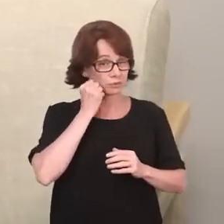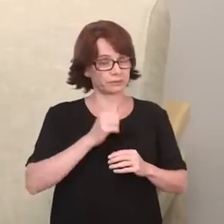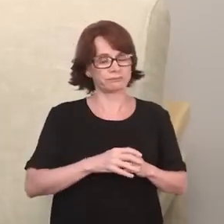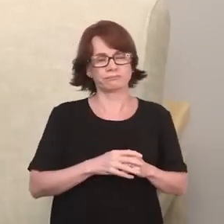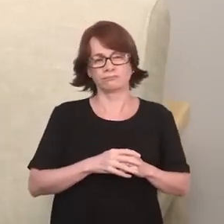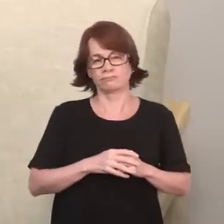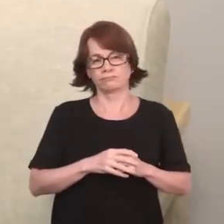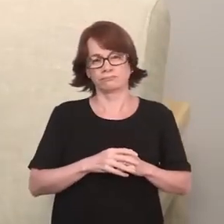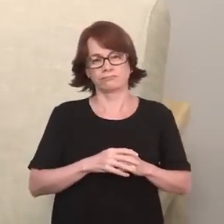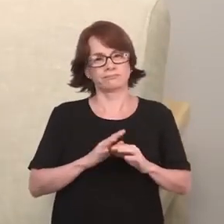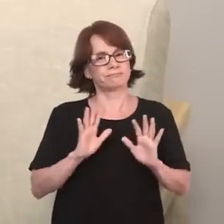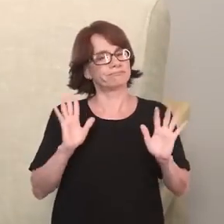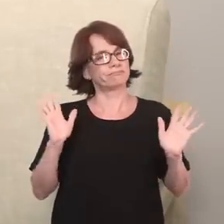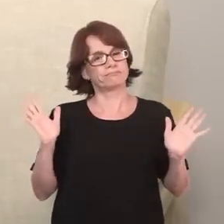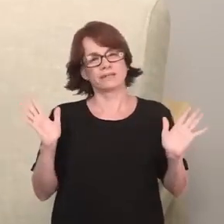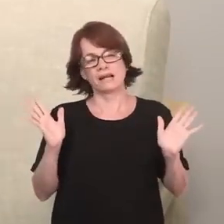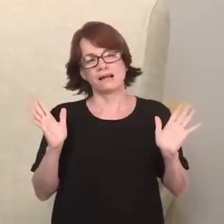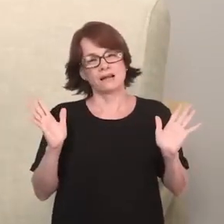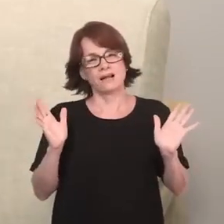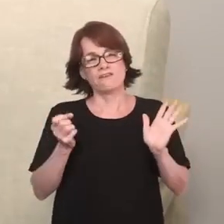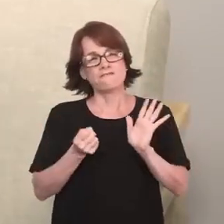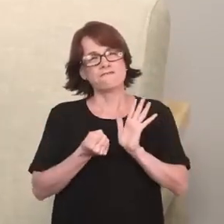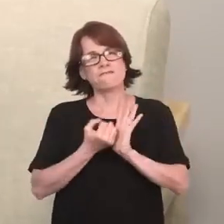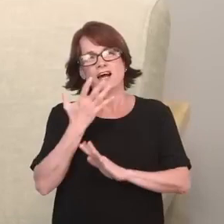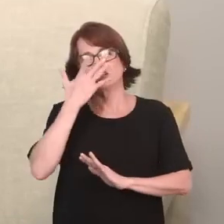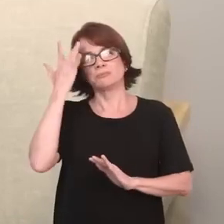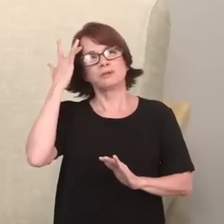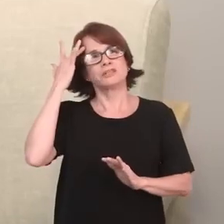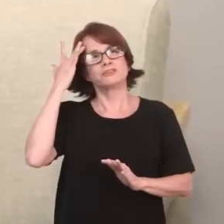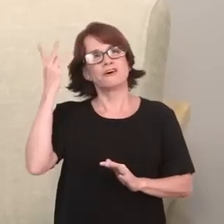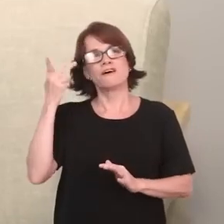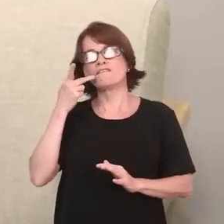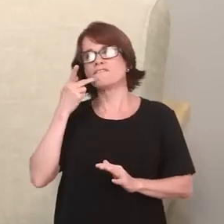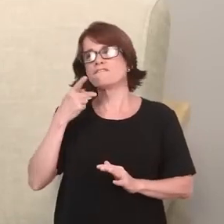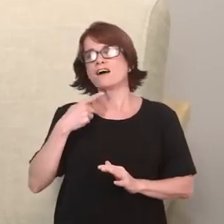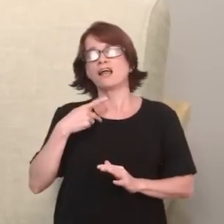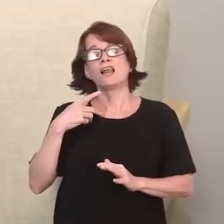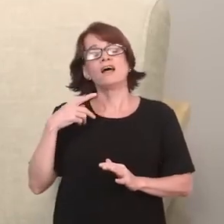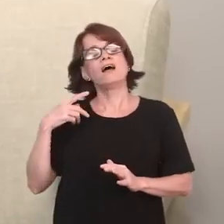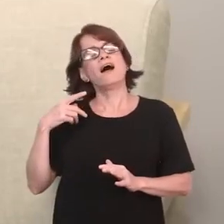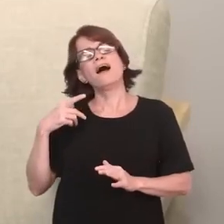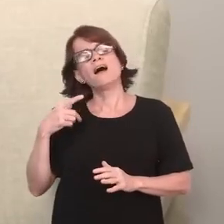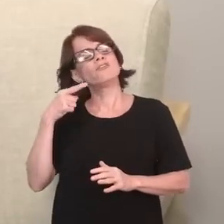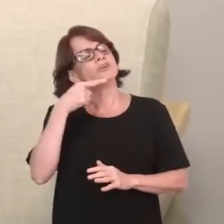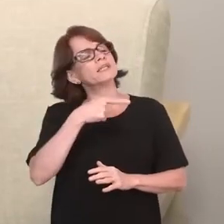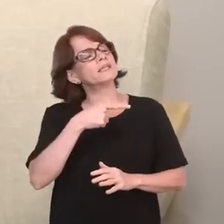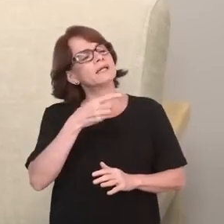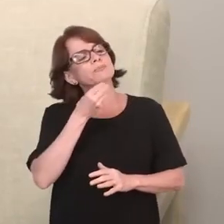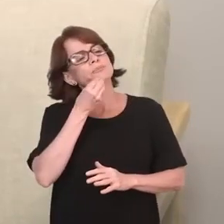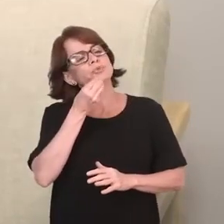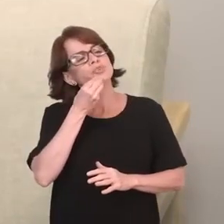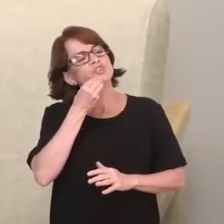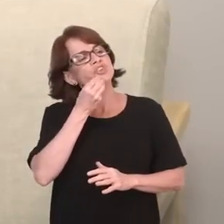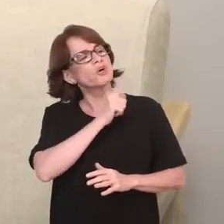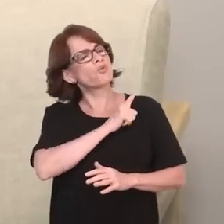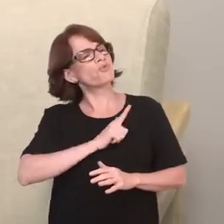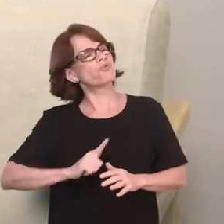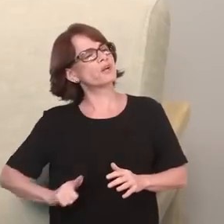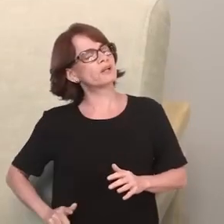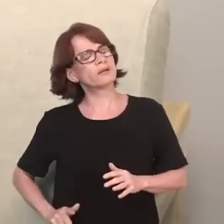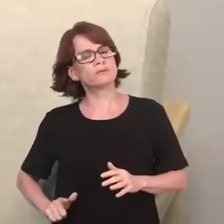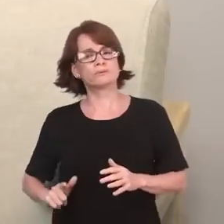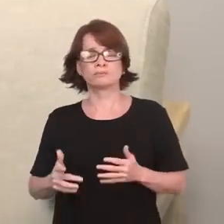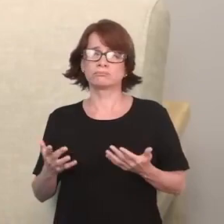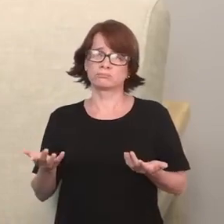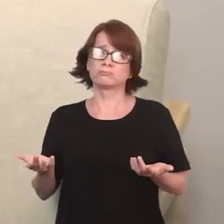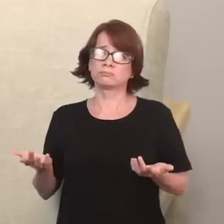falam, poxa, você tinha que ser governadora. Assim, na verdade, eu me vejo como senadora, mas eu não sou uma pessoa